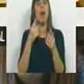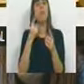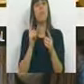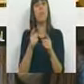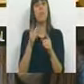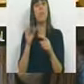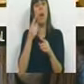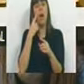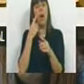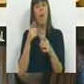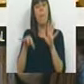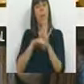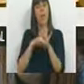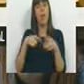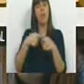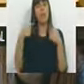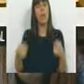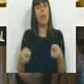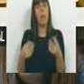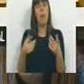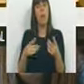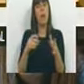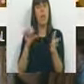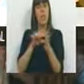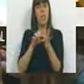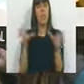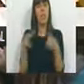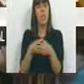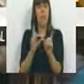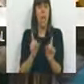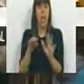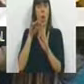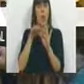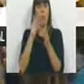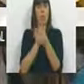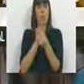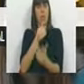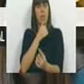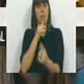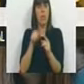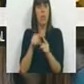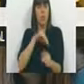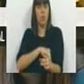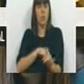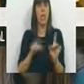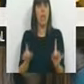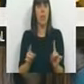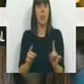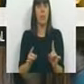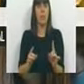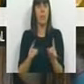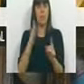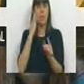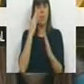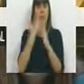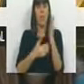recurso mais intenso às portarias de extensão, no fundo à centralização do processo de determinação dos salários.